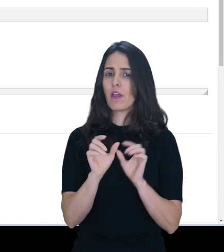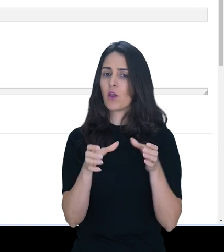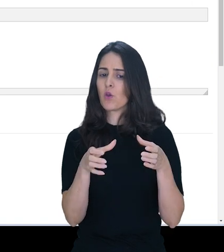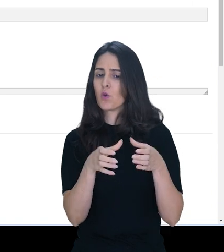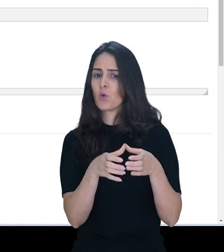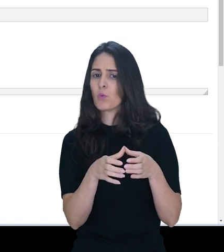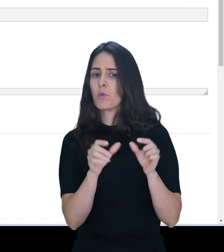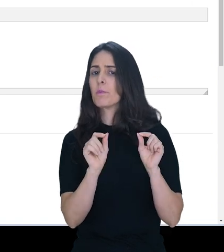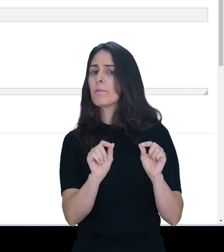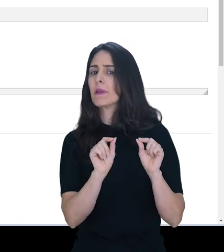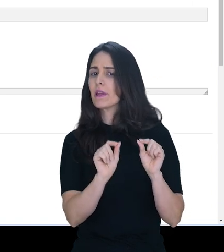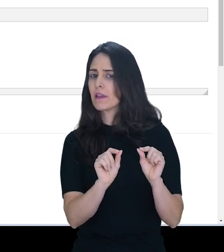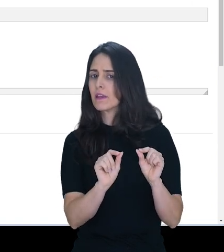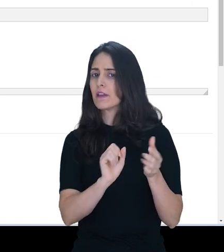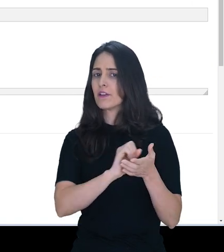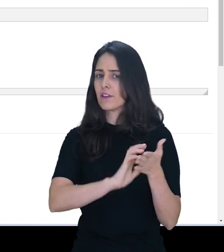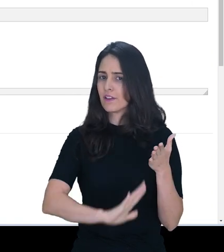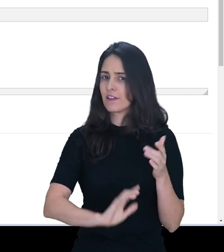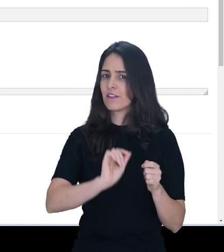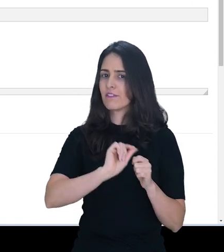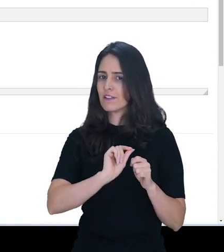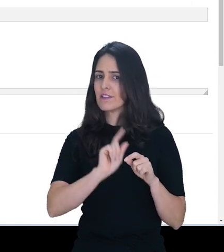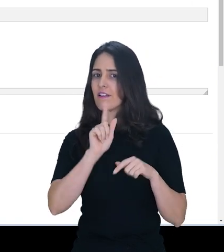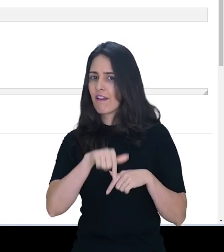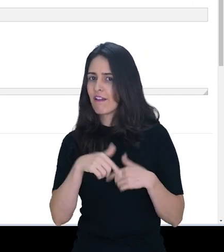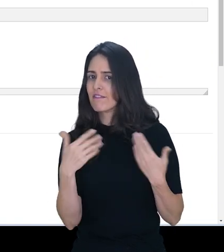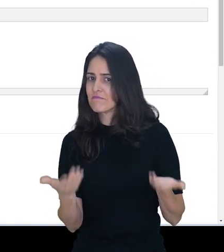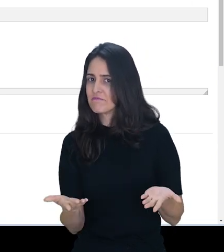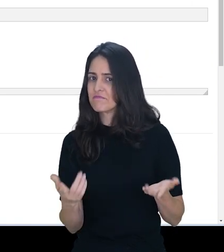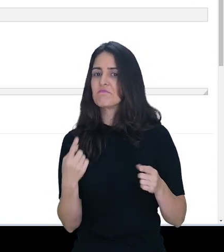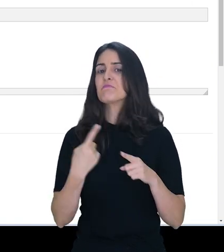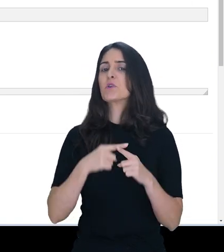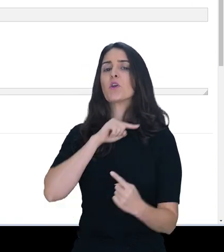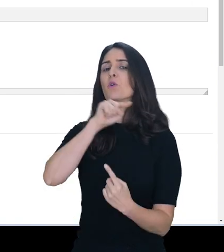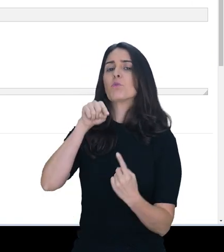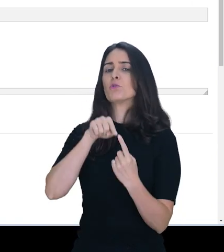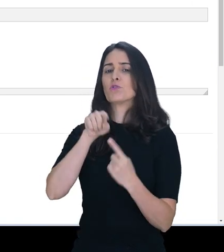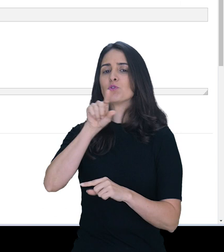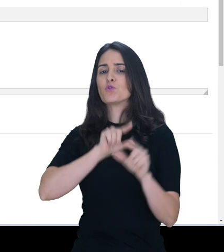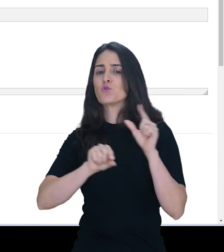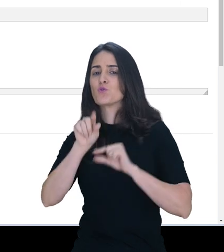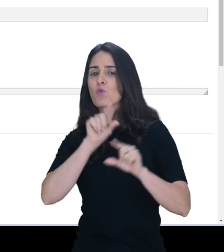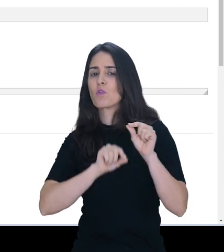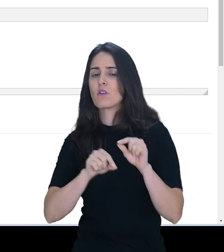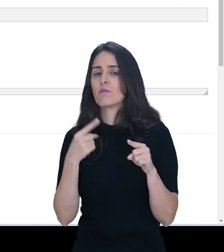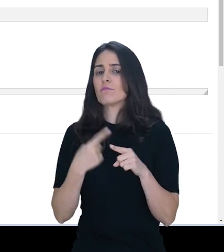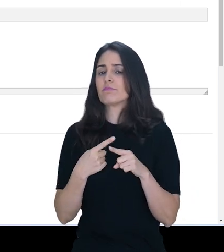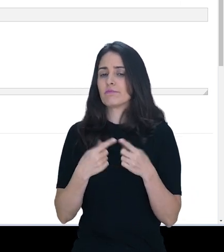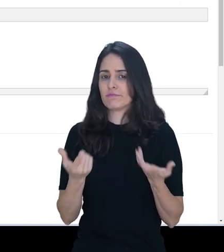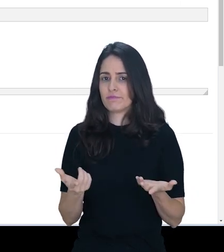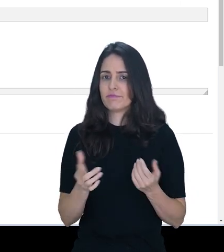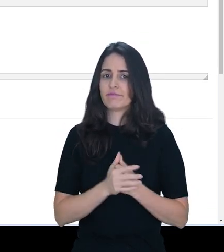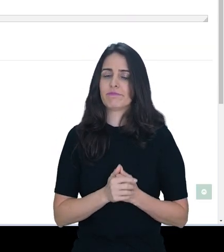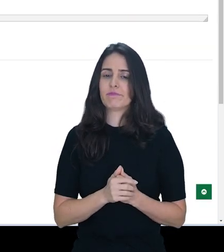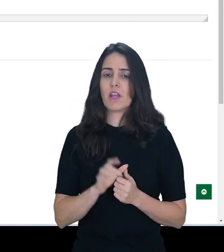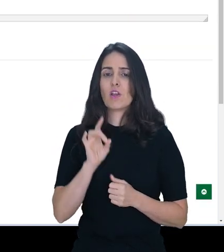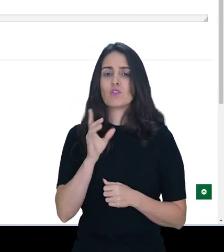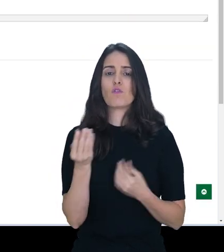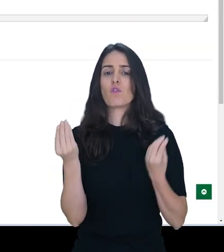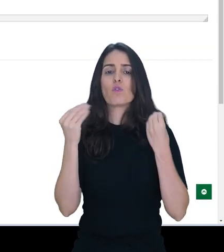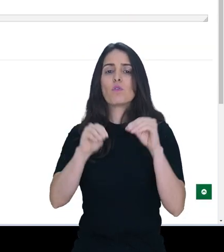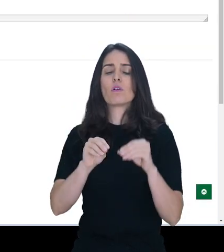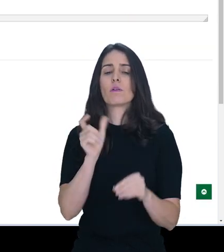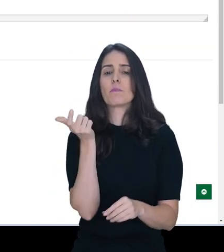grupo para a realização de uma atividade, enfim, qual o objetivo dessa escolha. E aí eu vou colocar aqui só